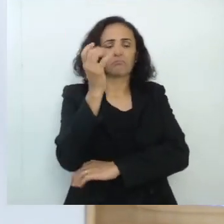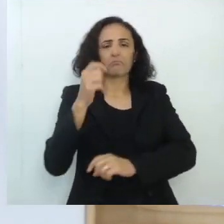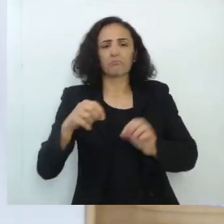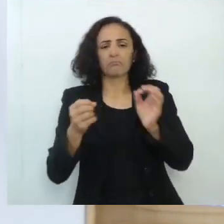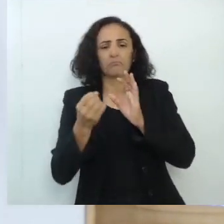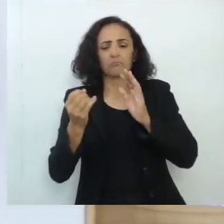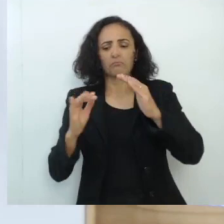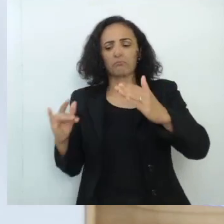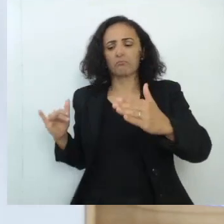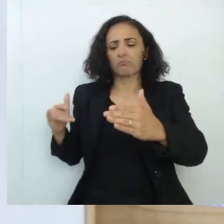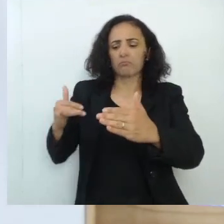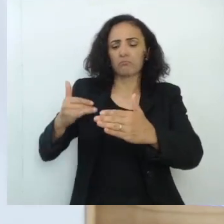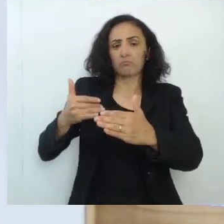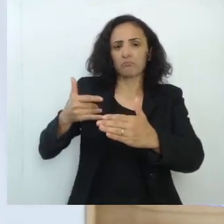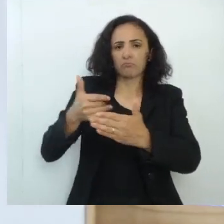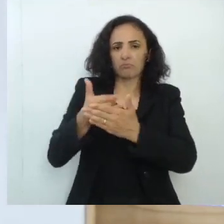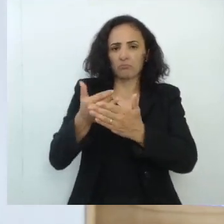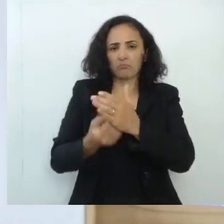reprodutora,